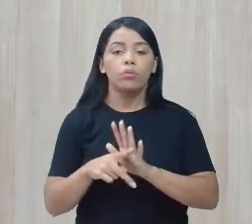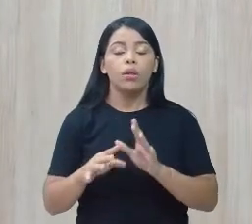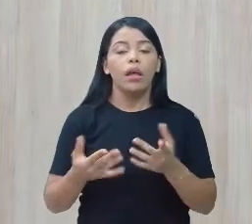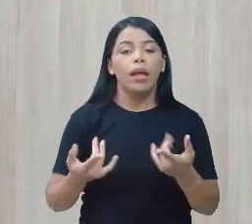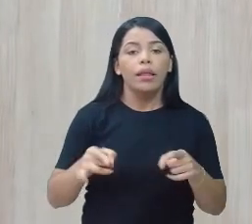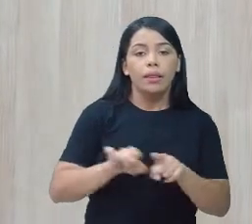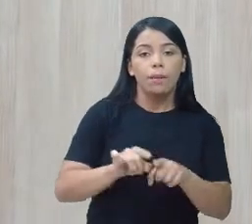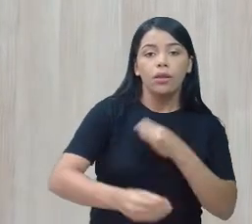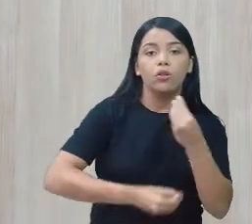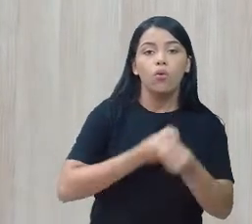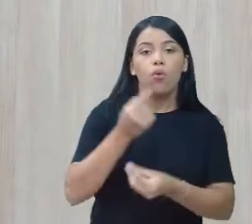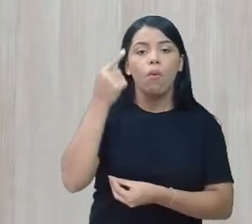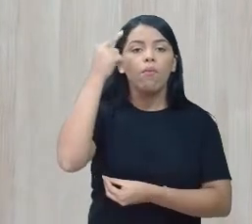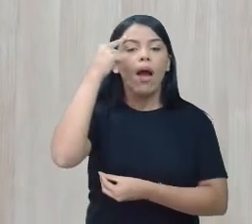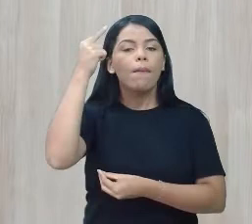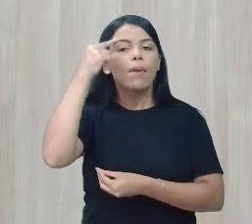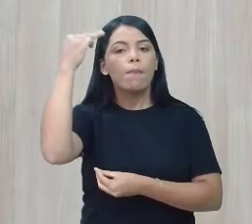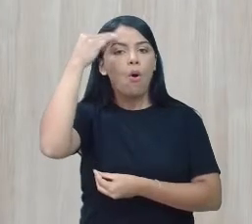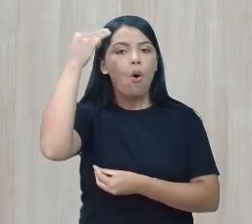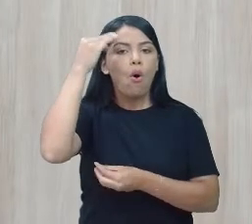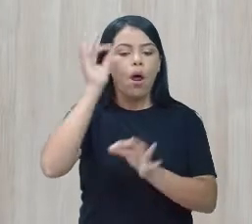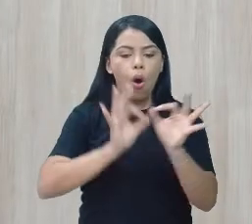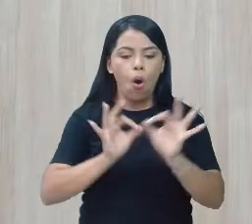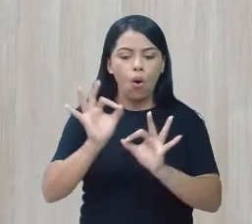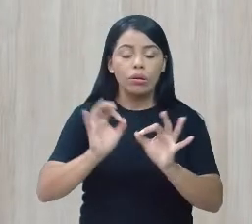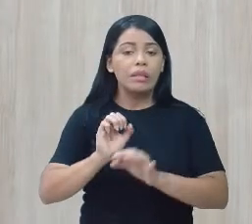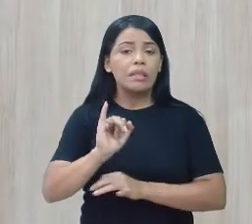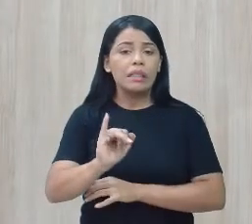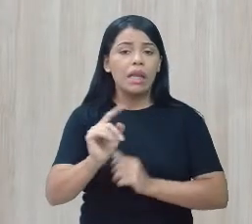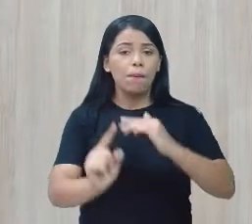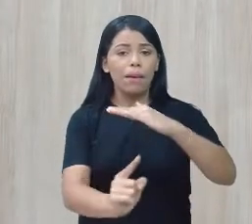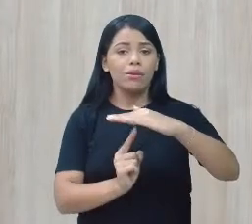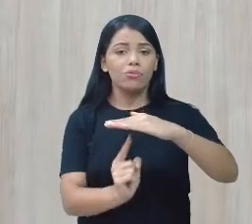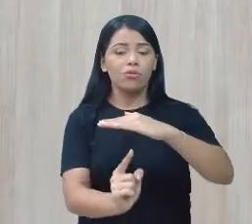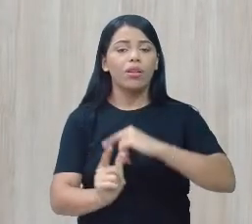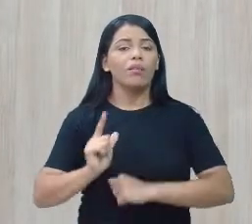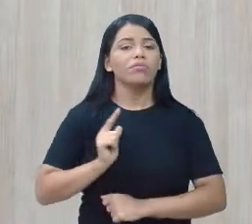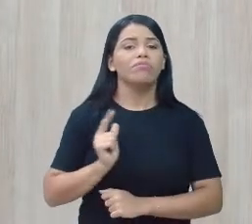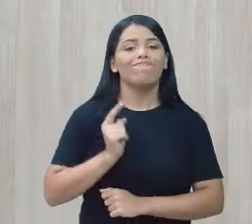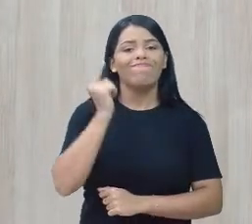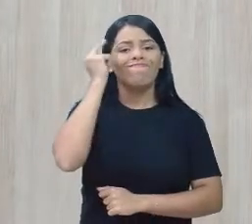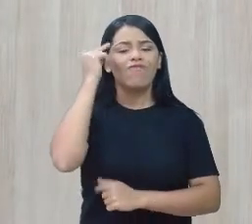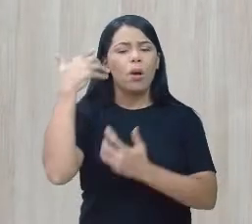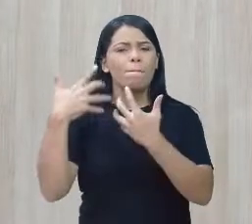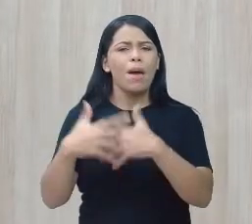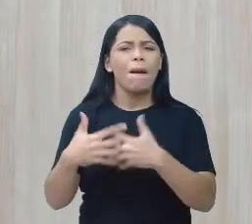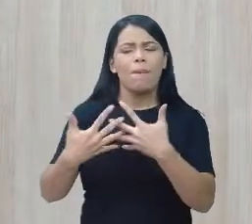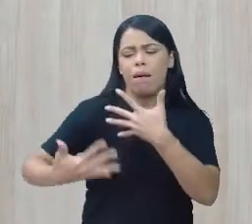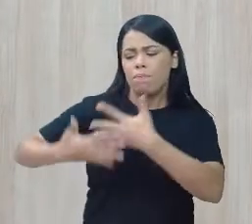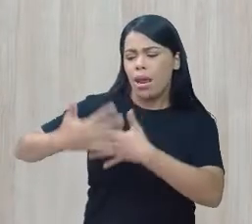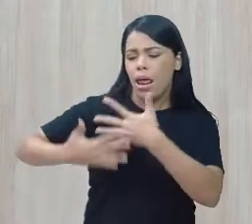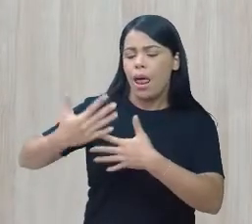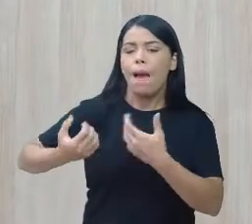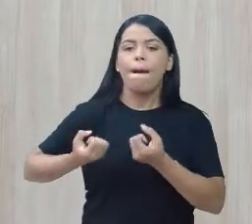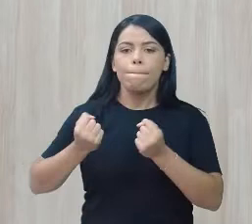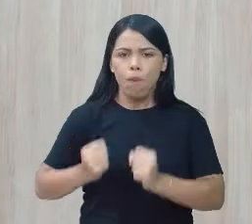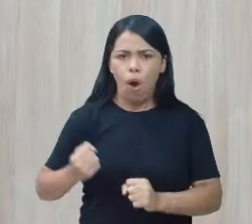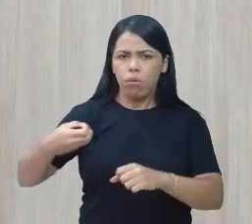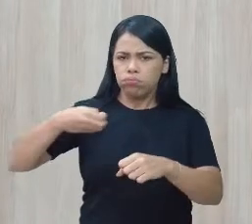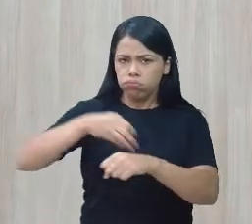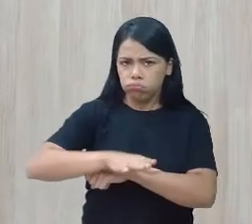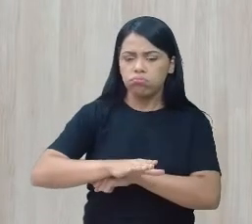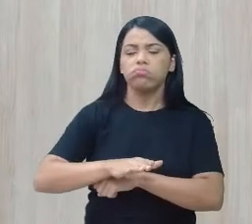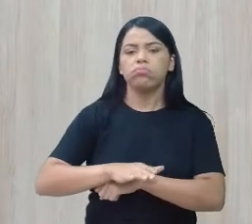sua mente. Então, se essa personagem tem uma mente muito confusa, isso pode ser transmitido ou externado